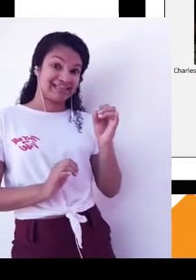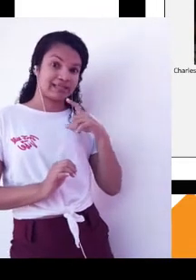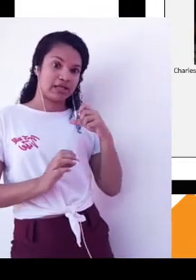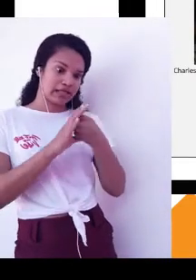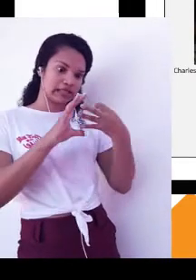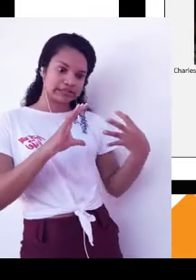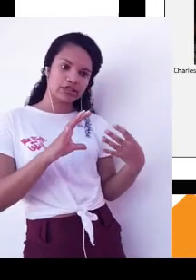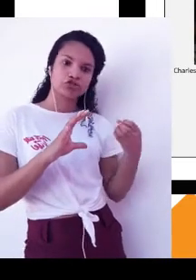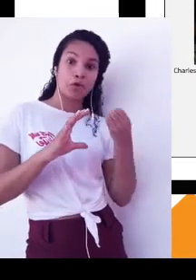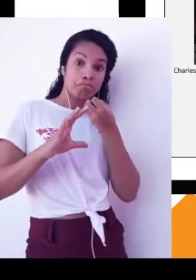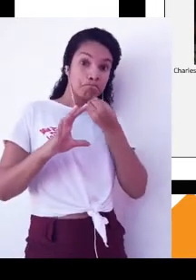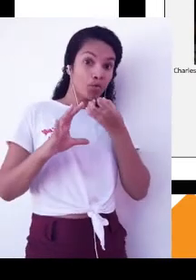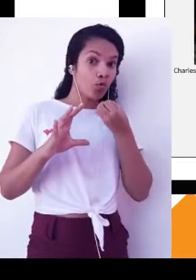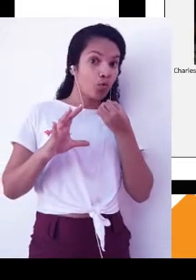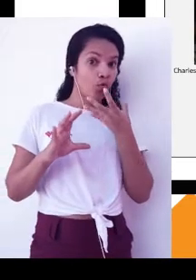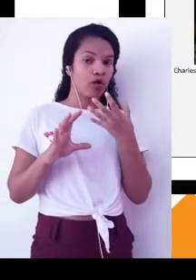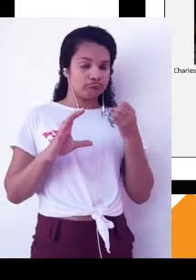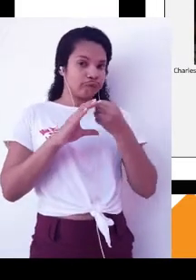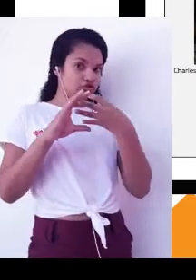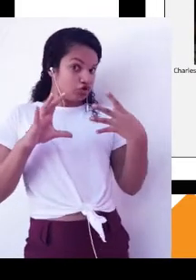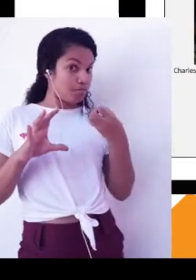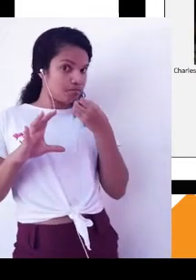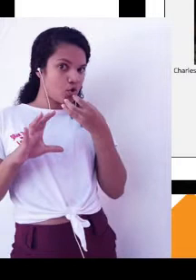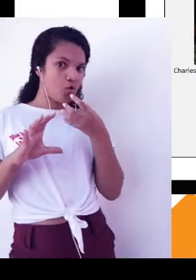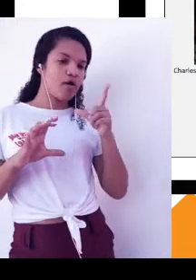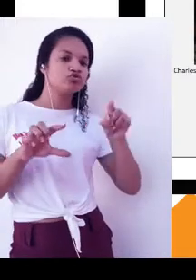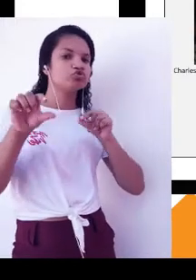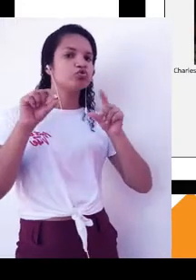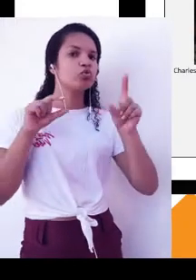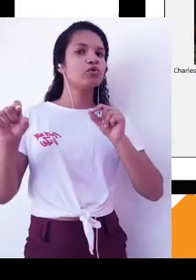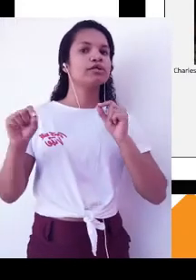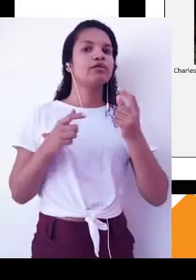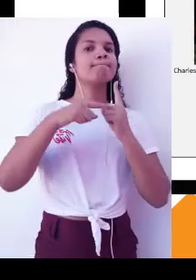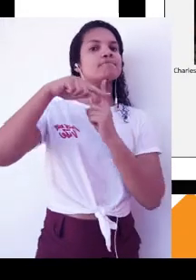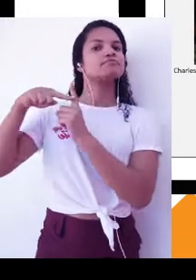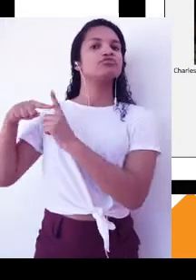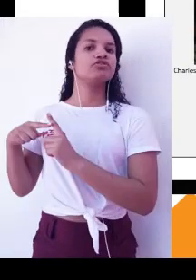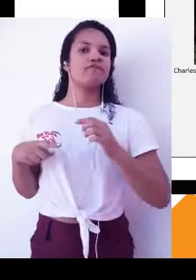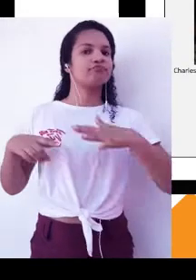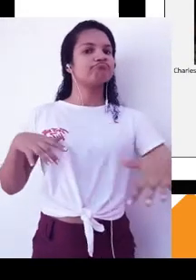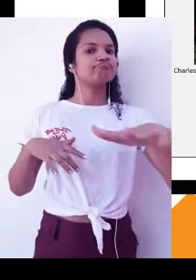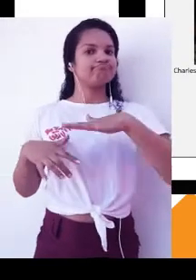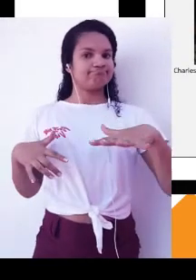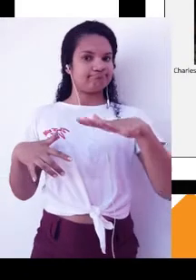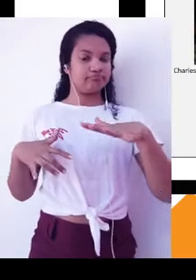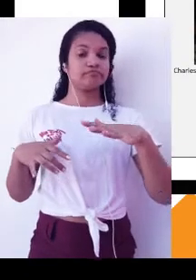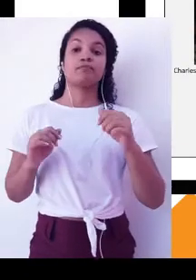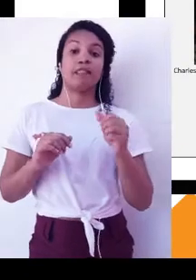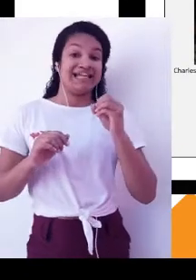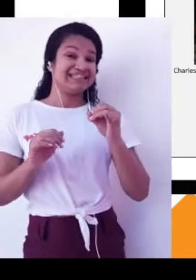essas variações mais vantajosas, são selecionadas de maneira positiva pelo ambiente.